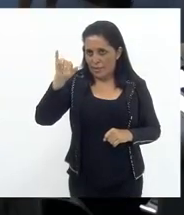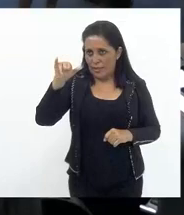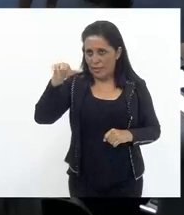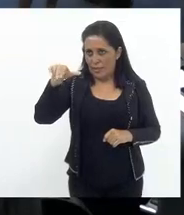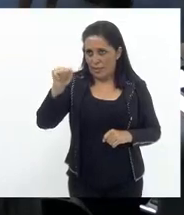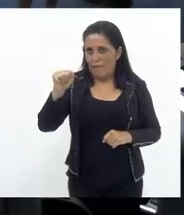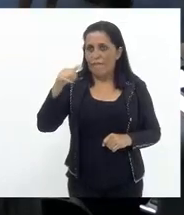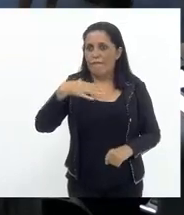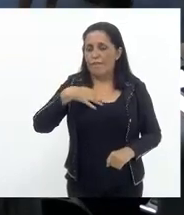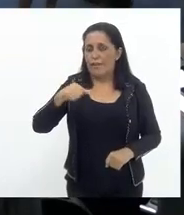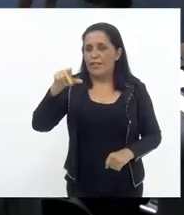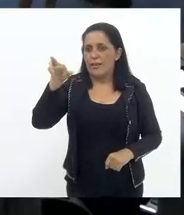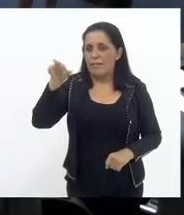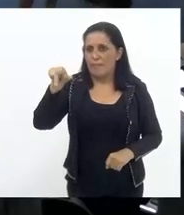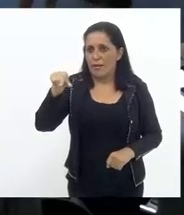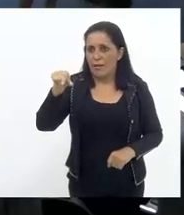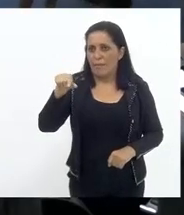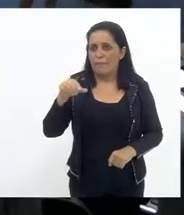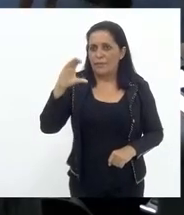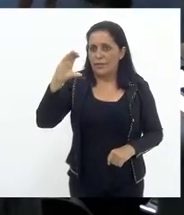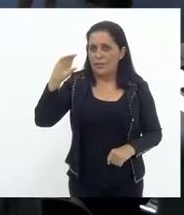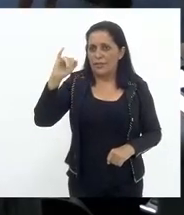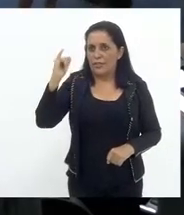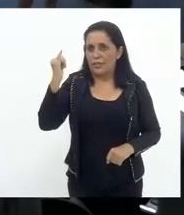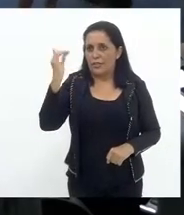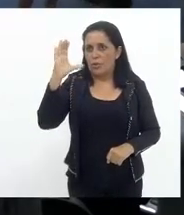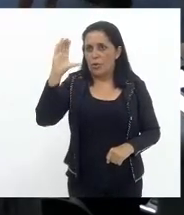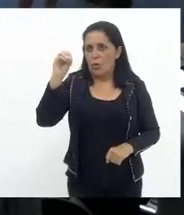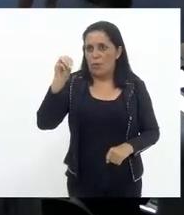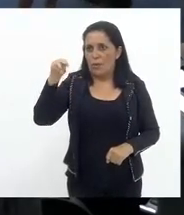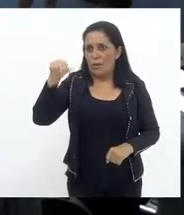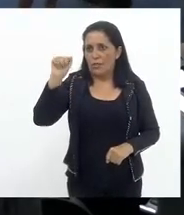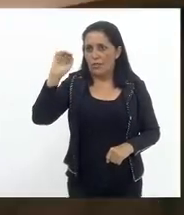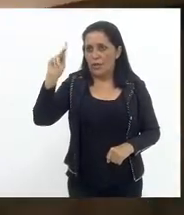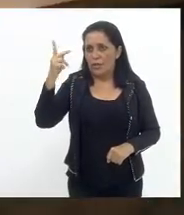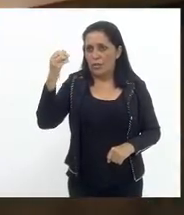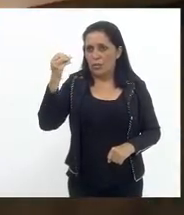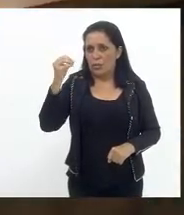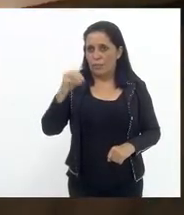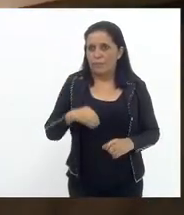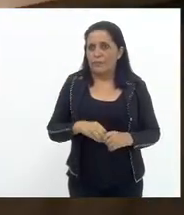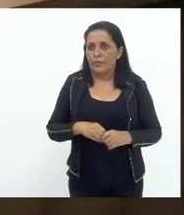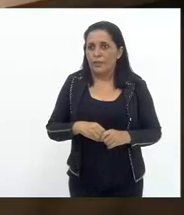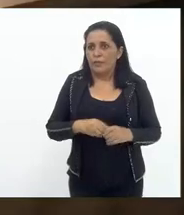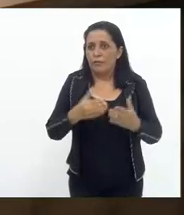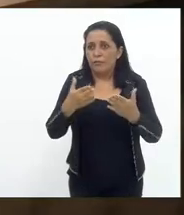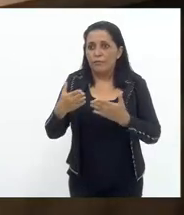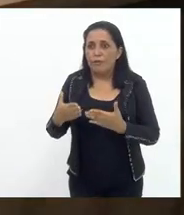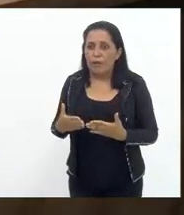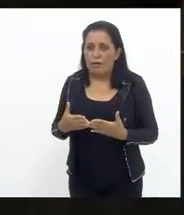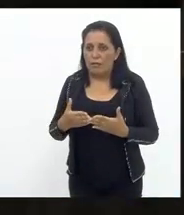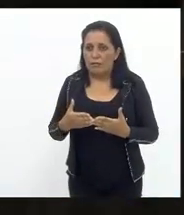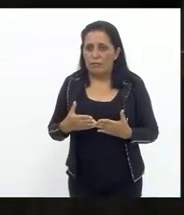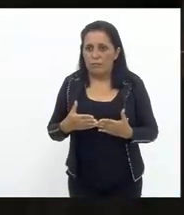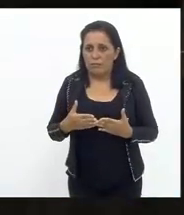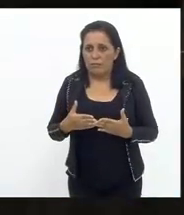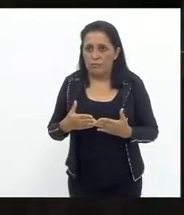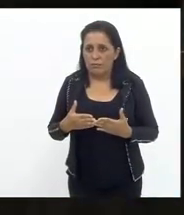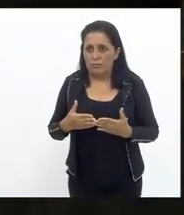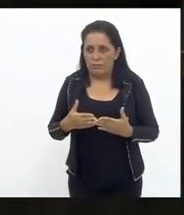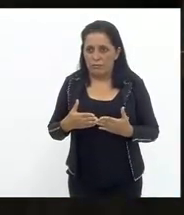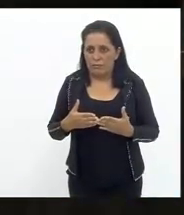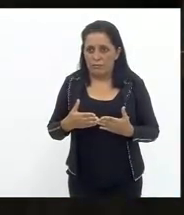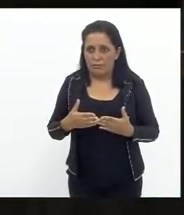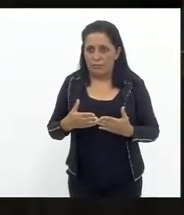filha e irmã do Chico Machado. Mas elas vieram aqui trazer a conta do